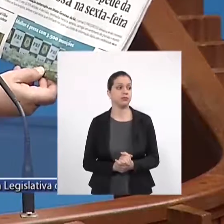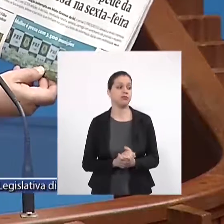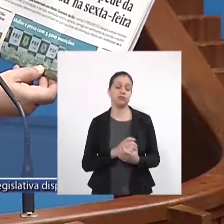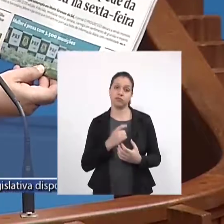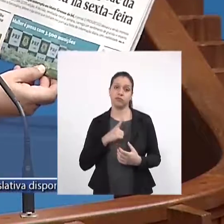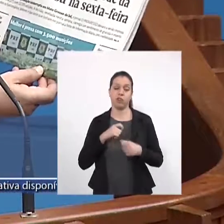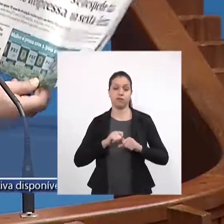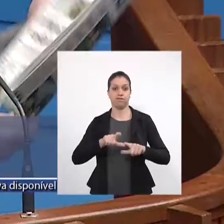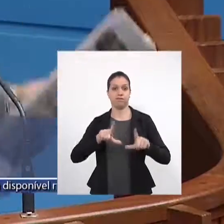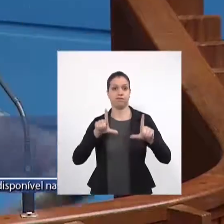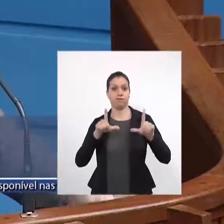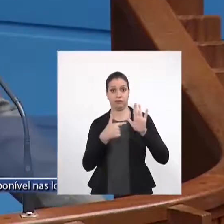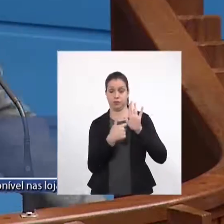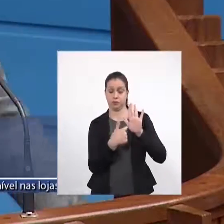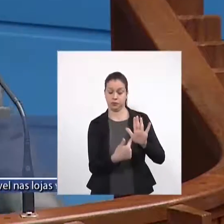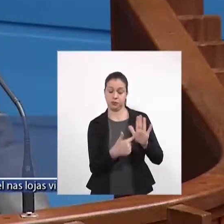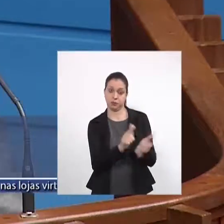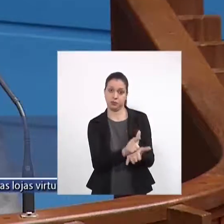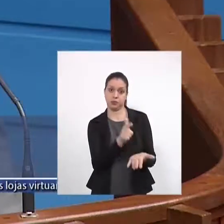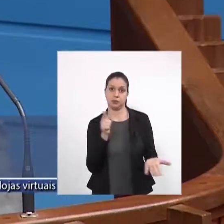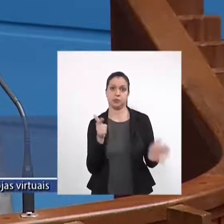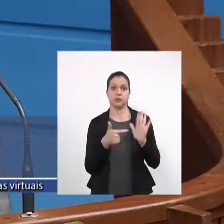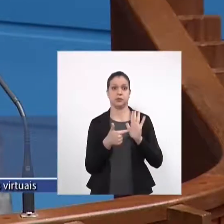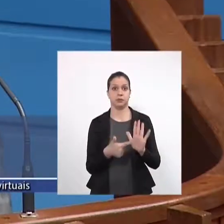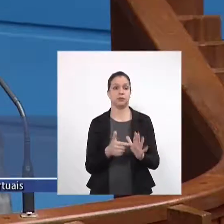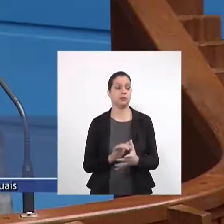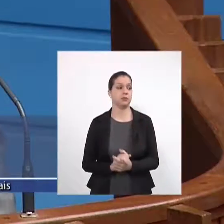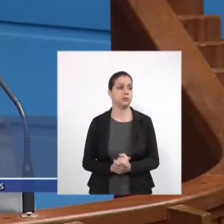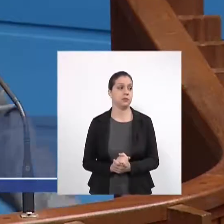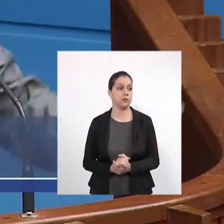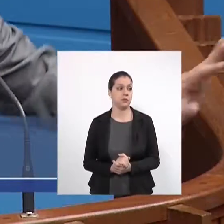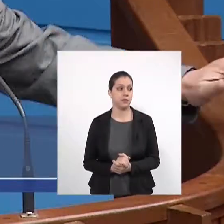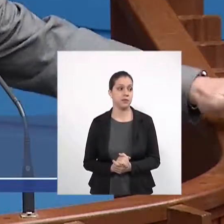manchete do jornal O Progresso.